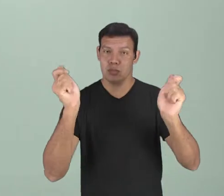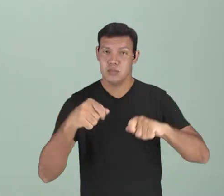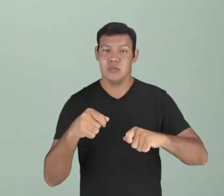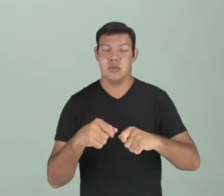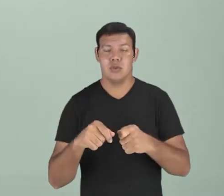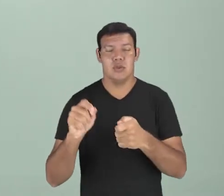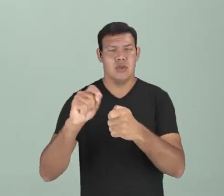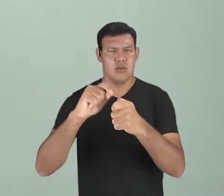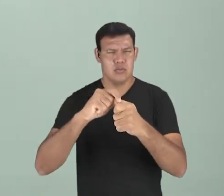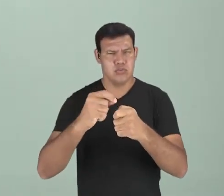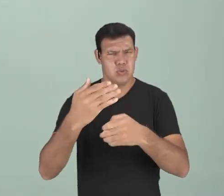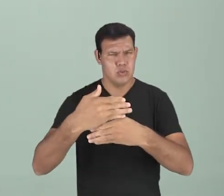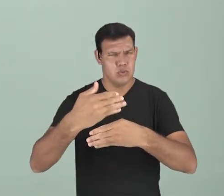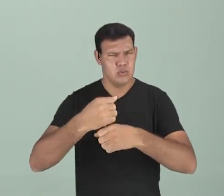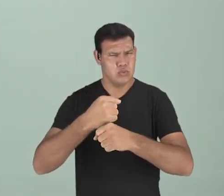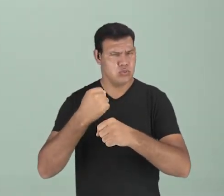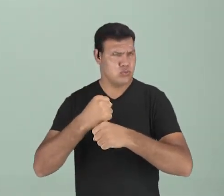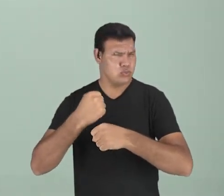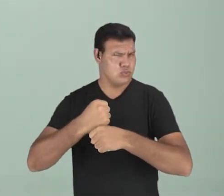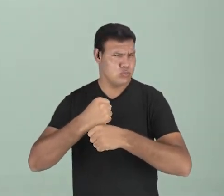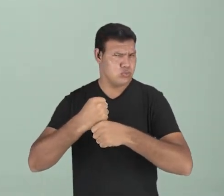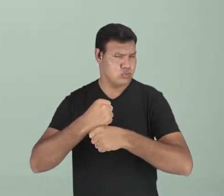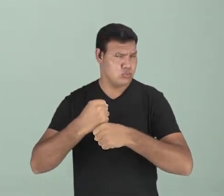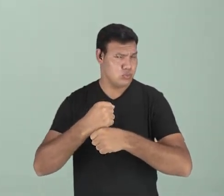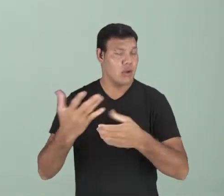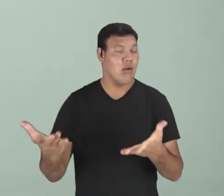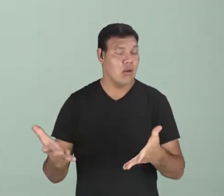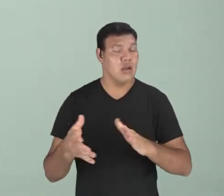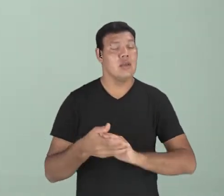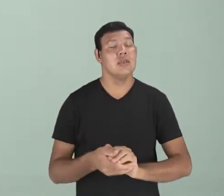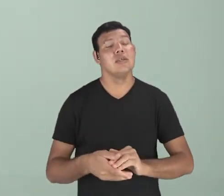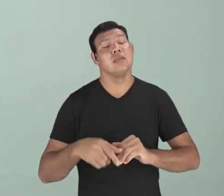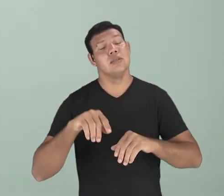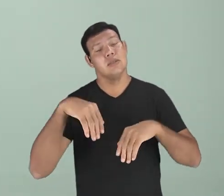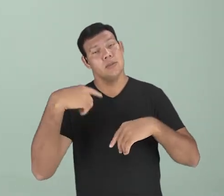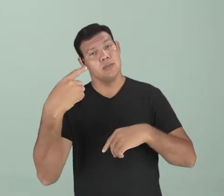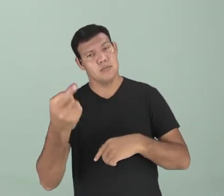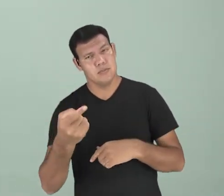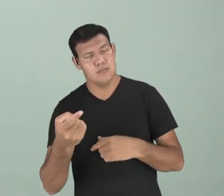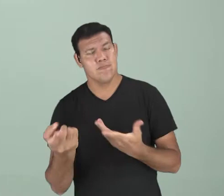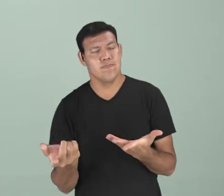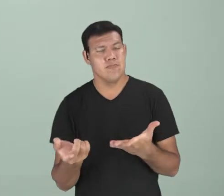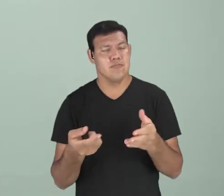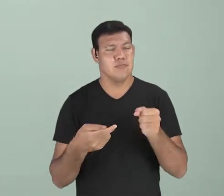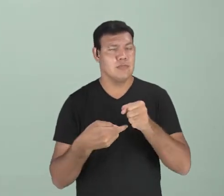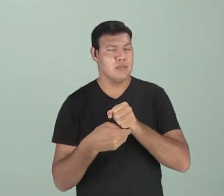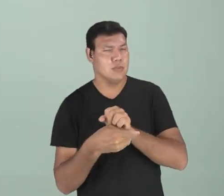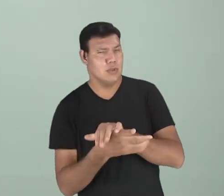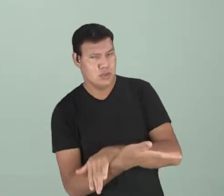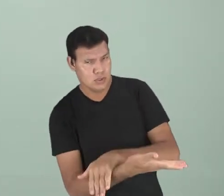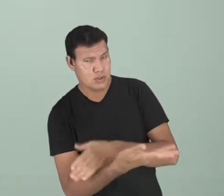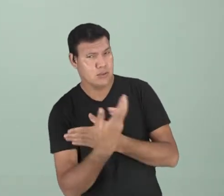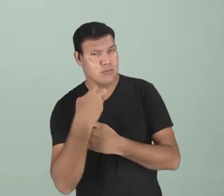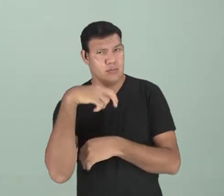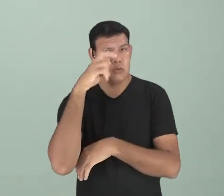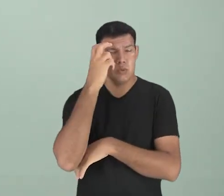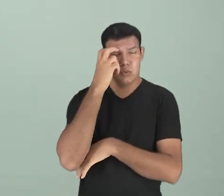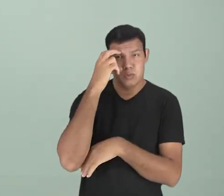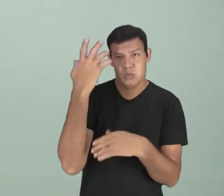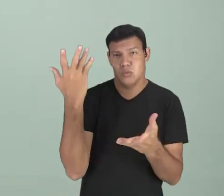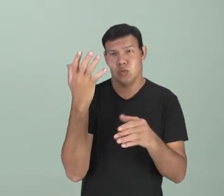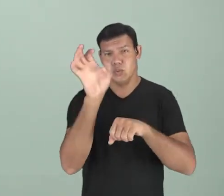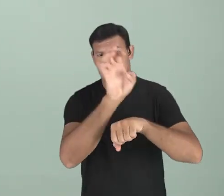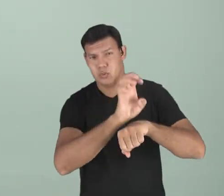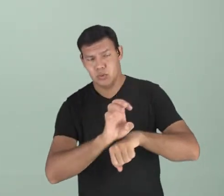lugares, construídos a nossa localidade e a partir daí se habituar com uma cultura, um povo, um estado,